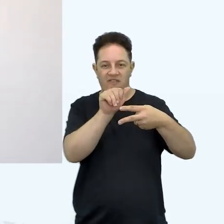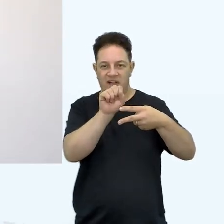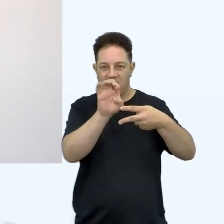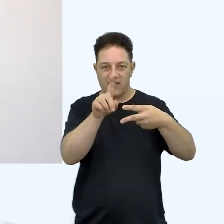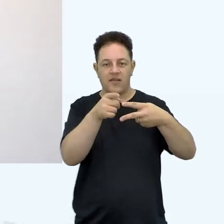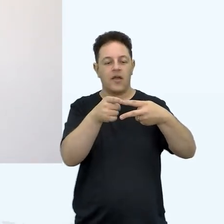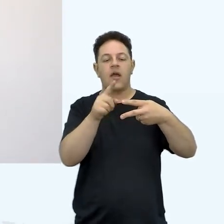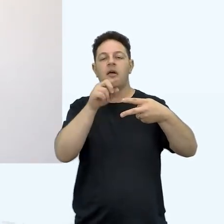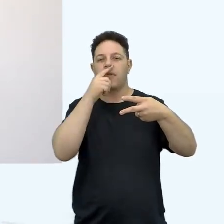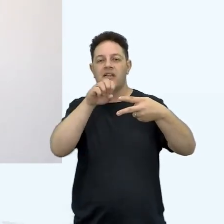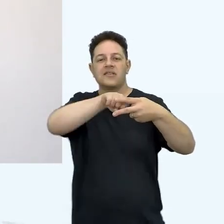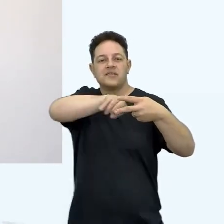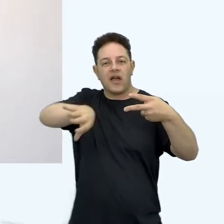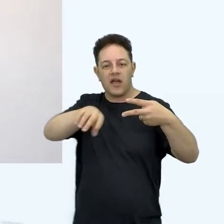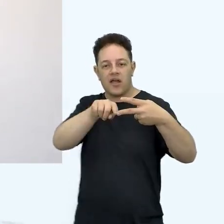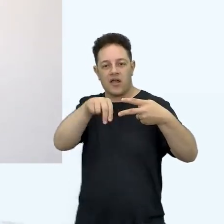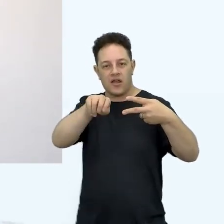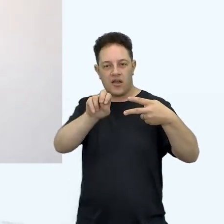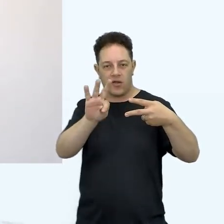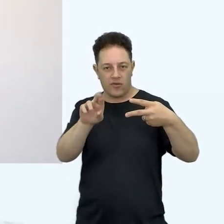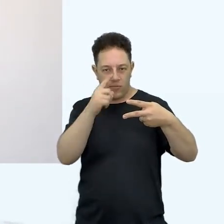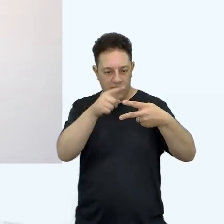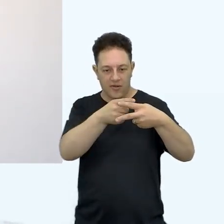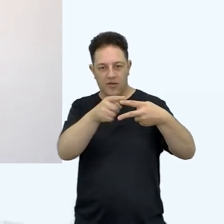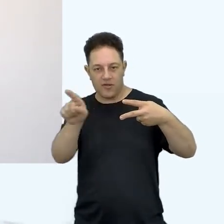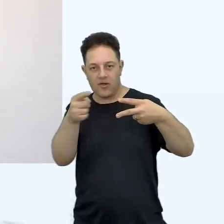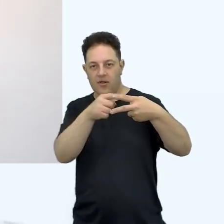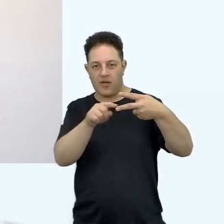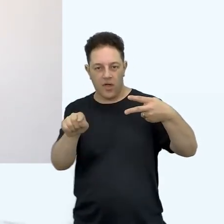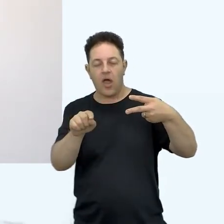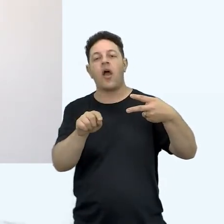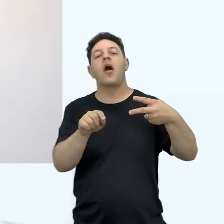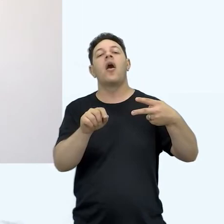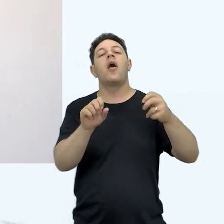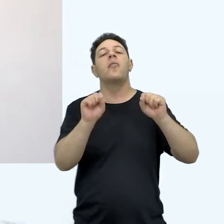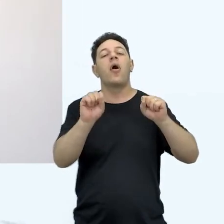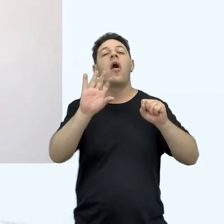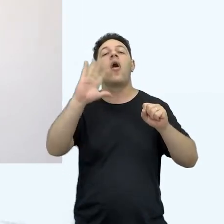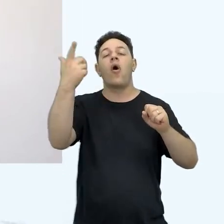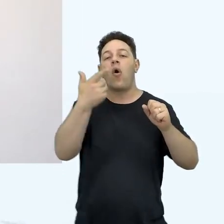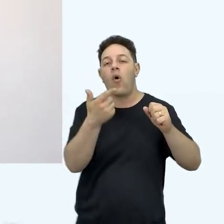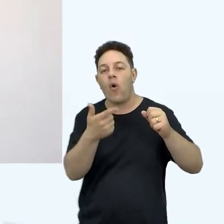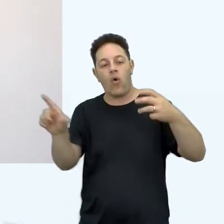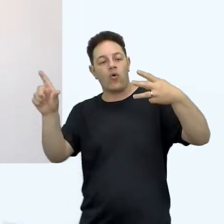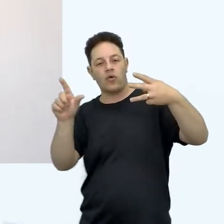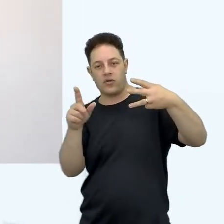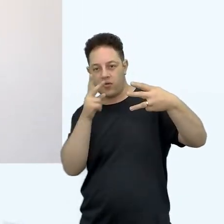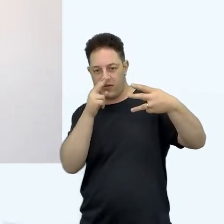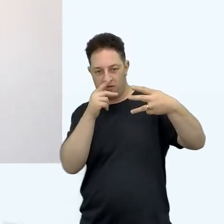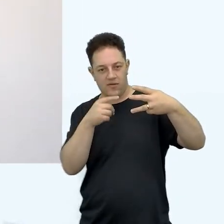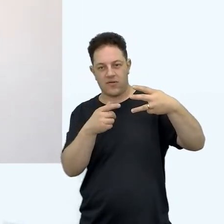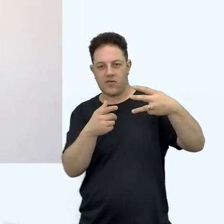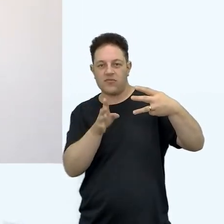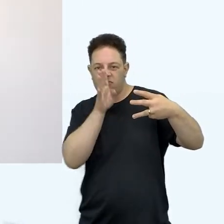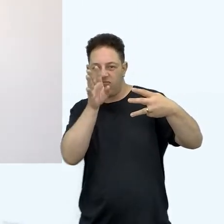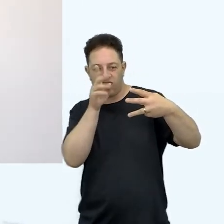pelo neutro, ou no caso o circuito bifásico, entre as fases, e passa a ter uma outra via de caminho onde essa corrente elétrica